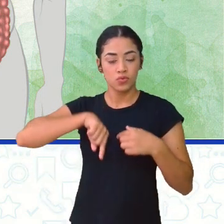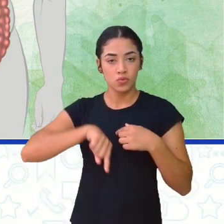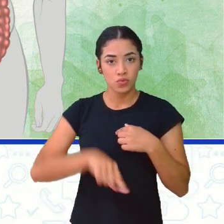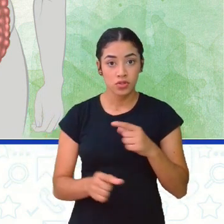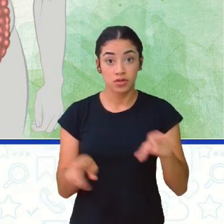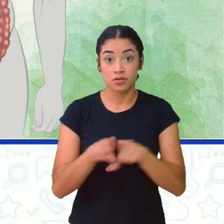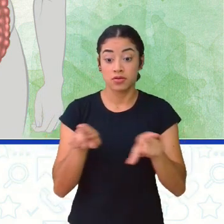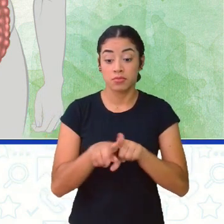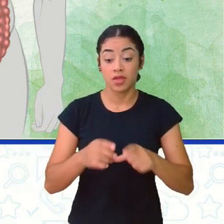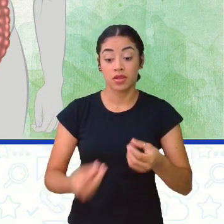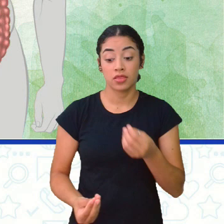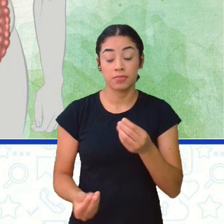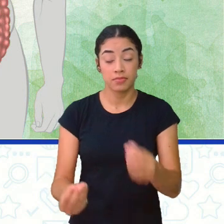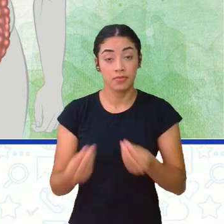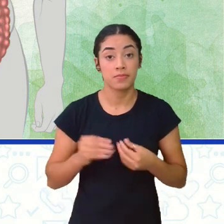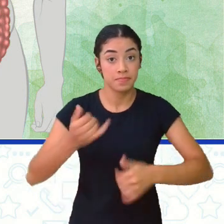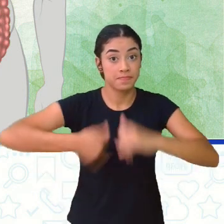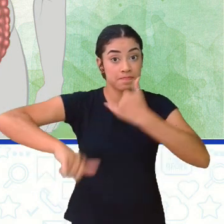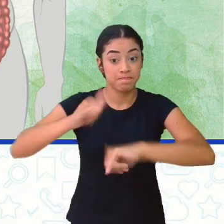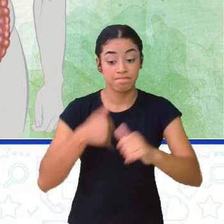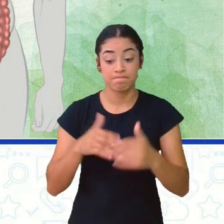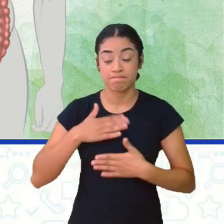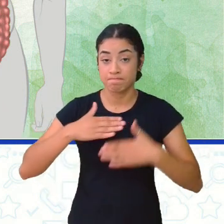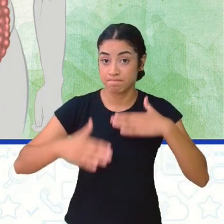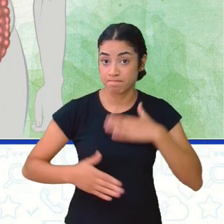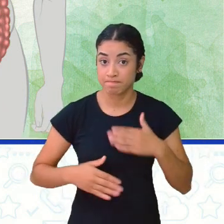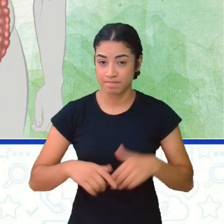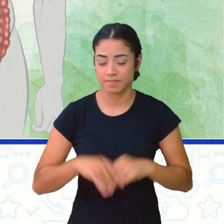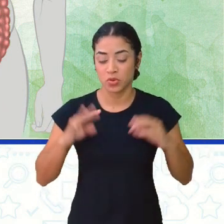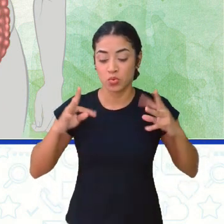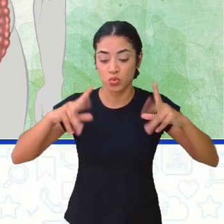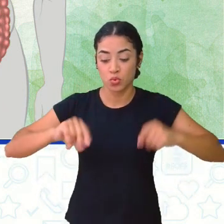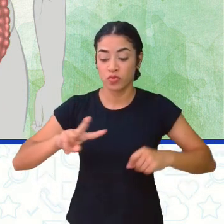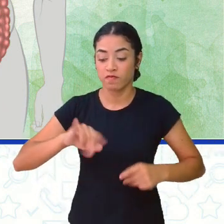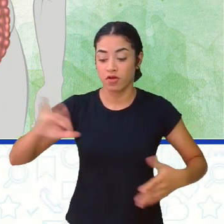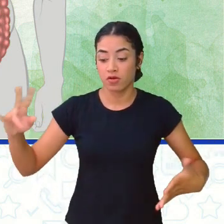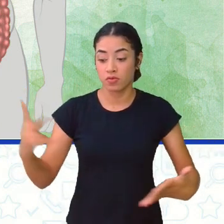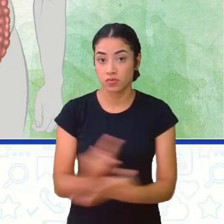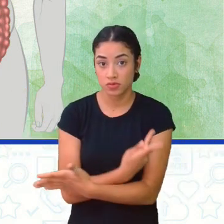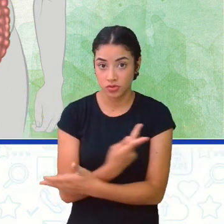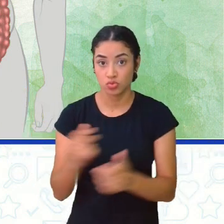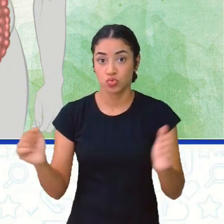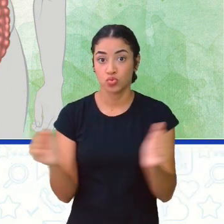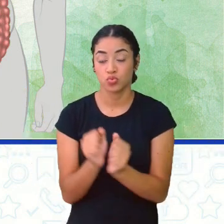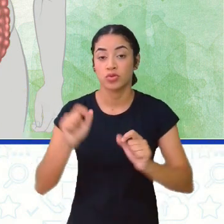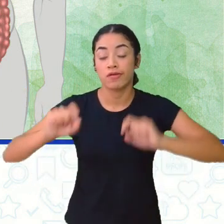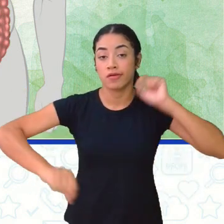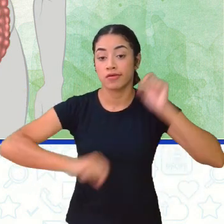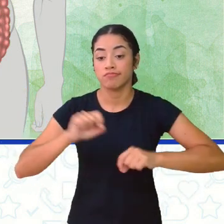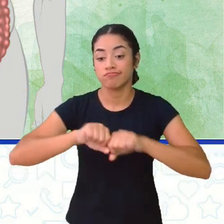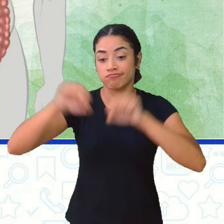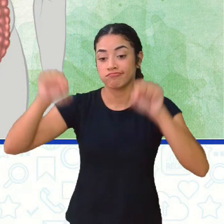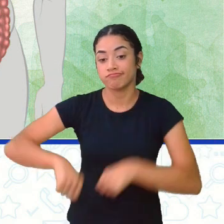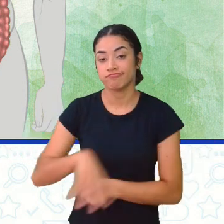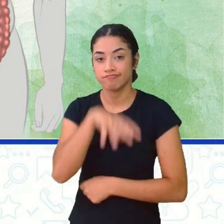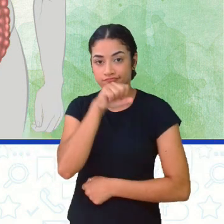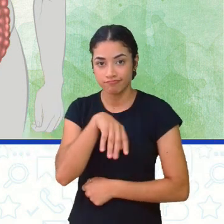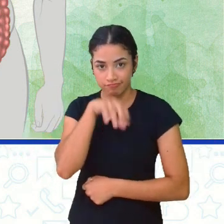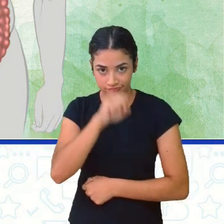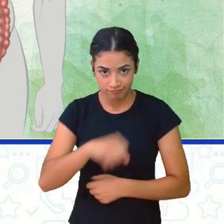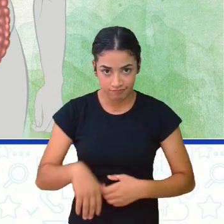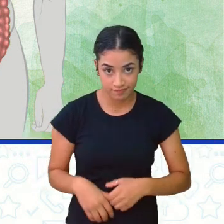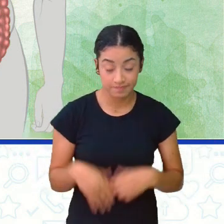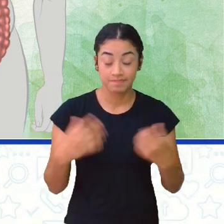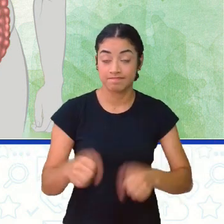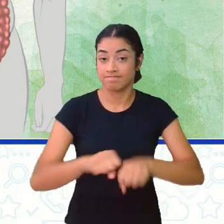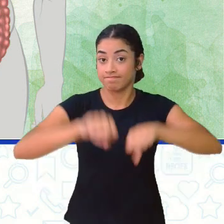corpo. Não podemos esquecer que tudo isso vai acontecer juntamente com o sistema respiratório. Então, o sistema